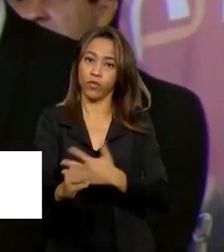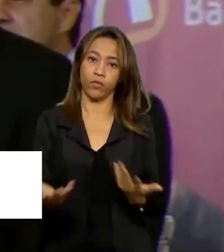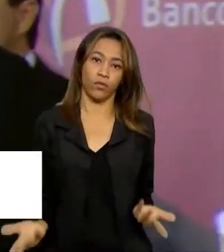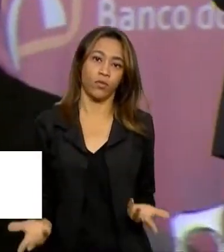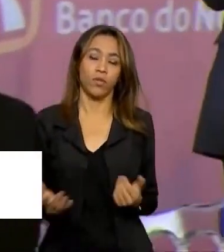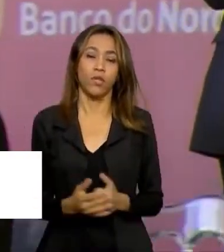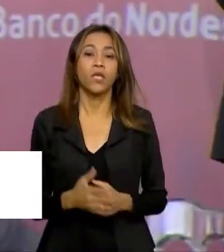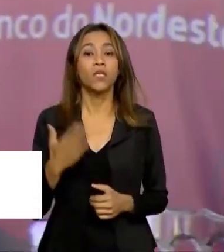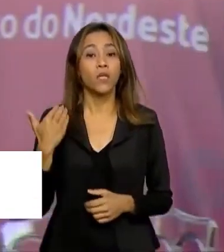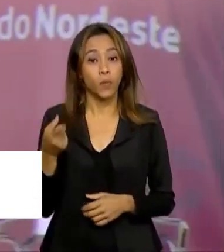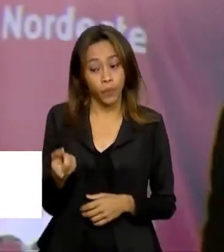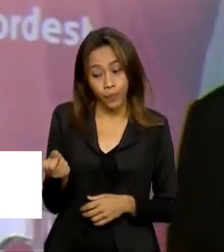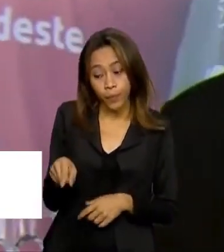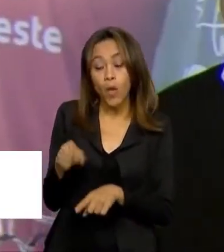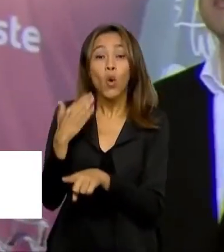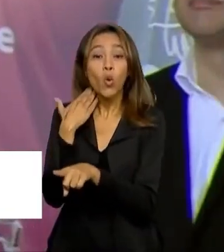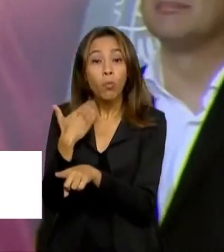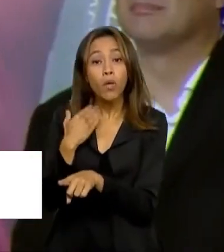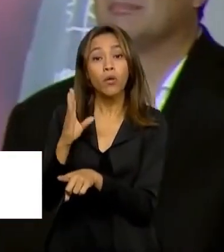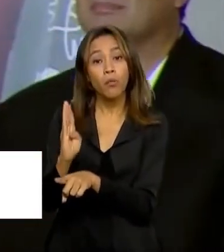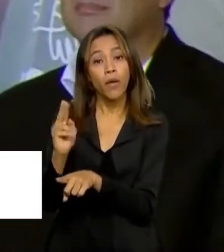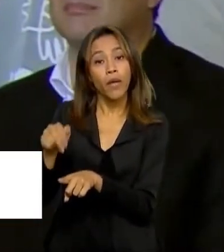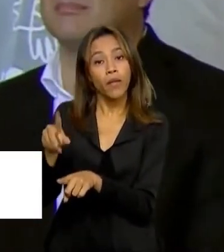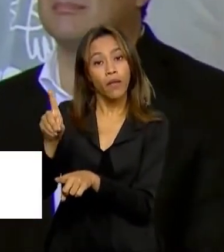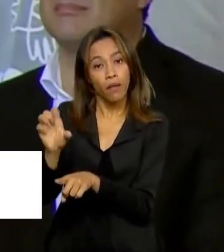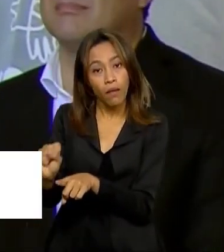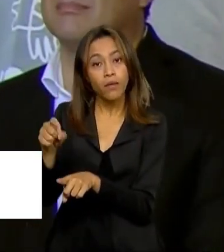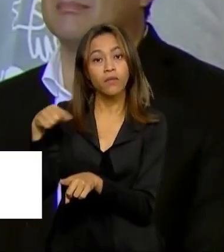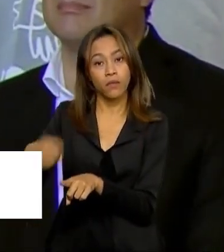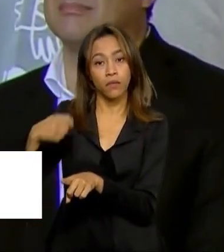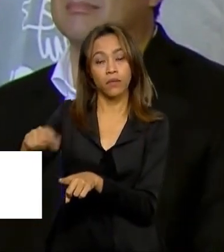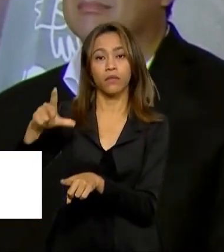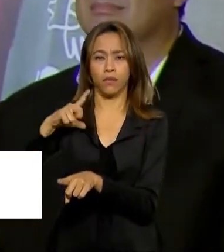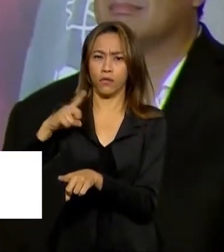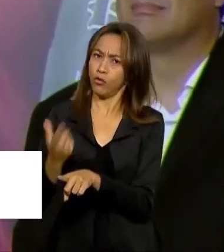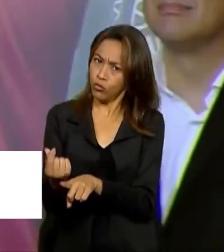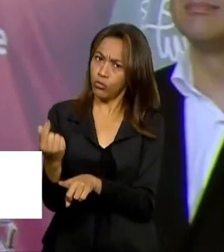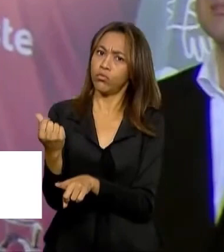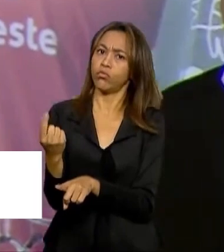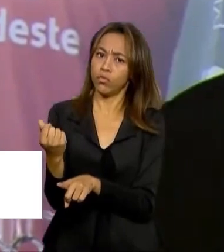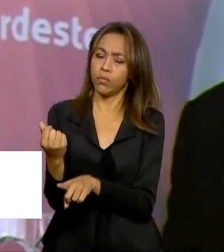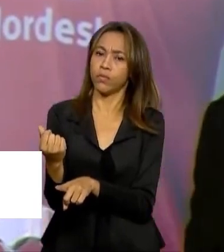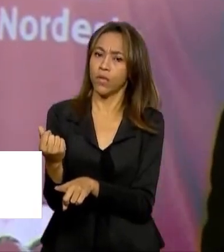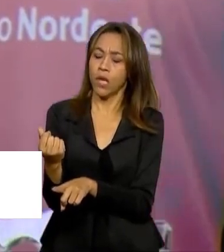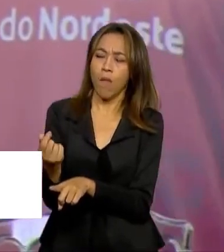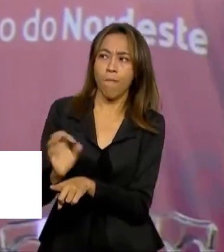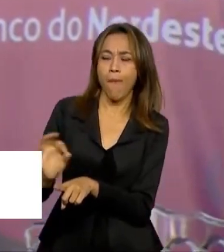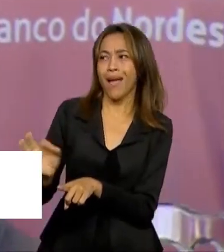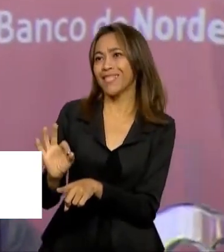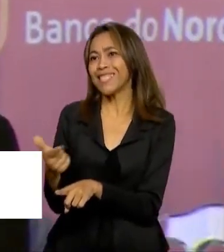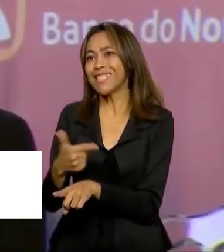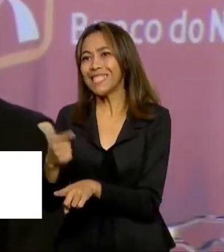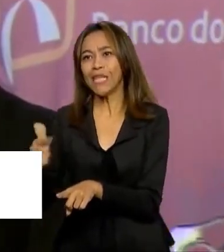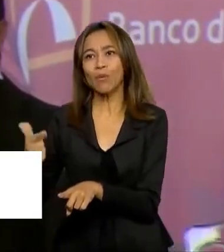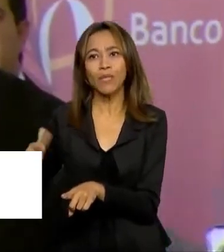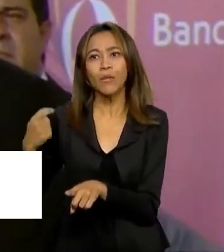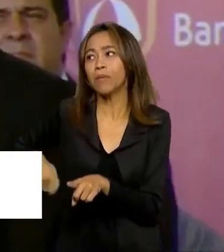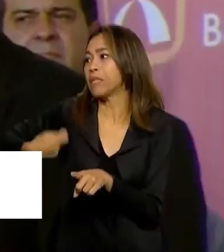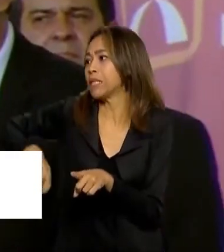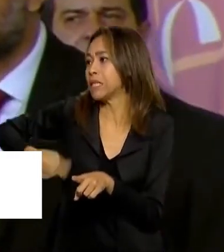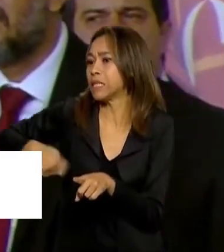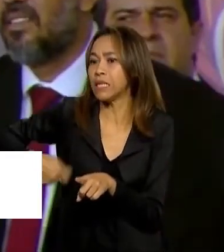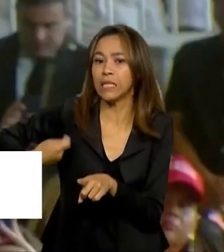O BNDES tem que ter muito dinheiro e nós sabemos que ele ainda não tem a quantidade que